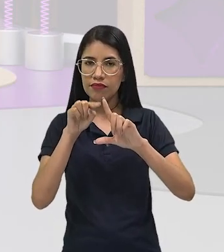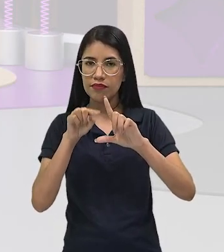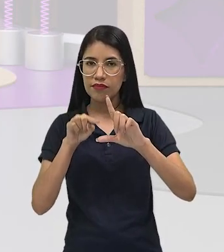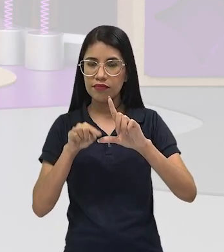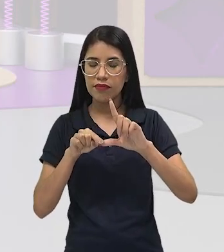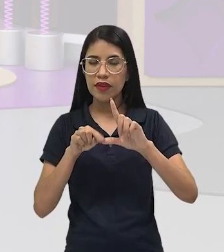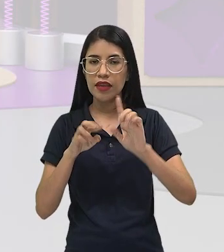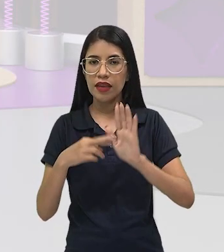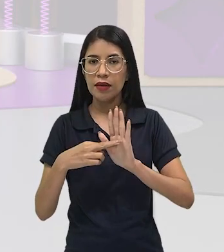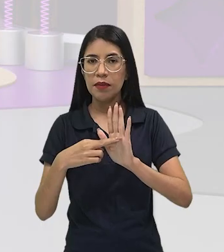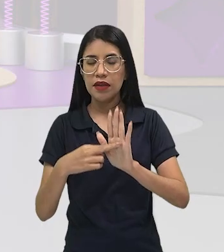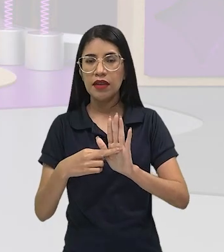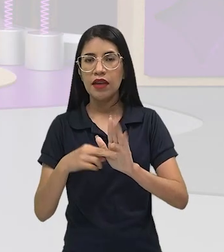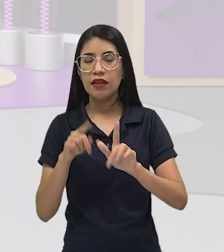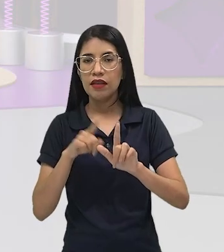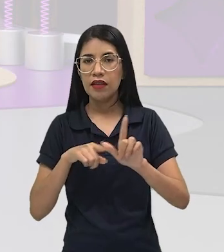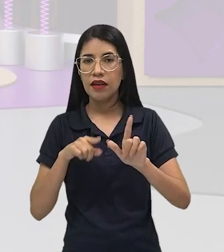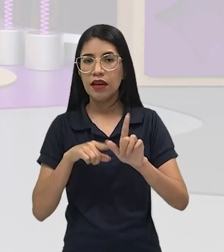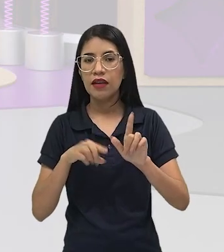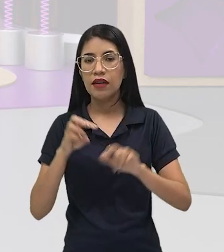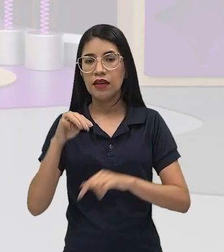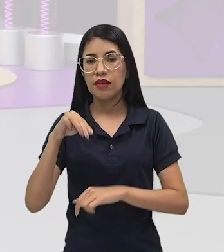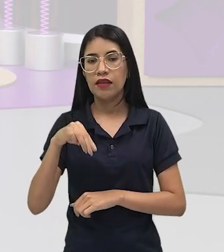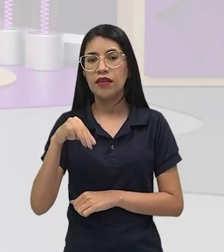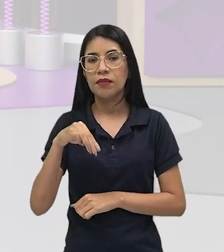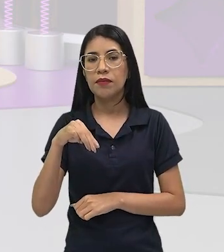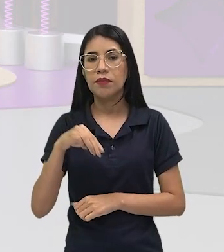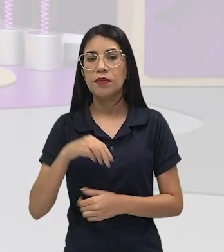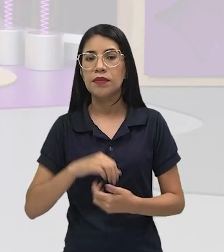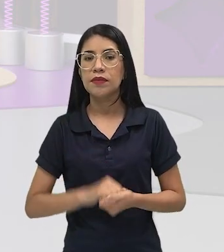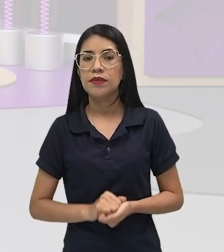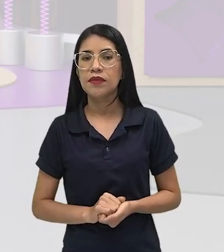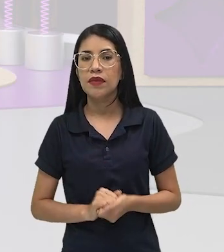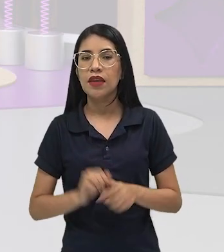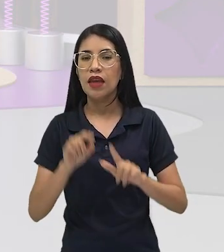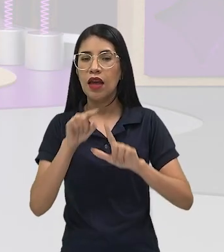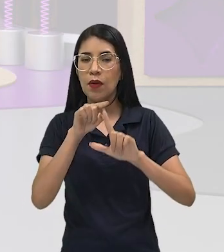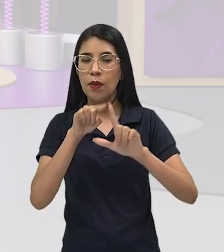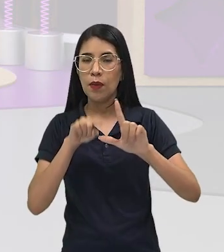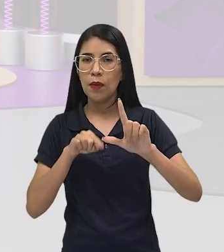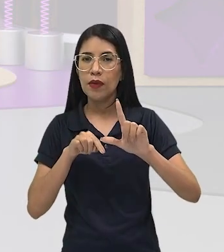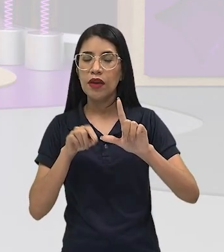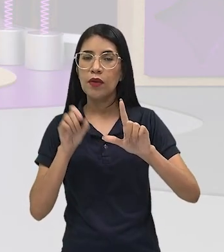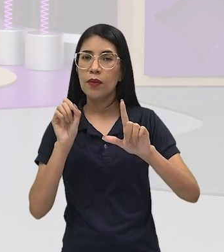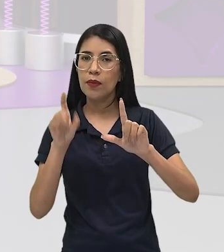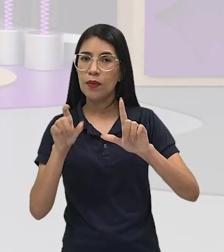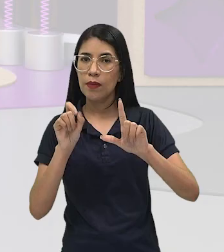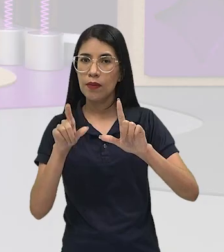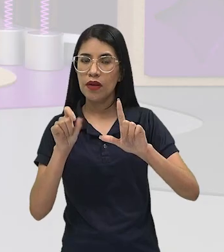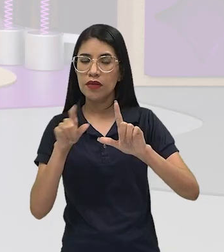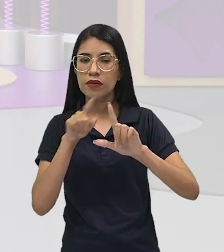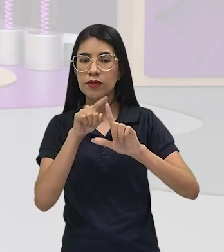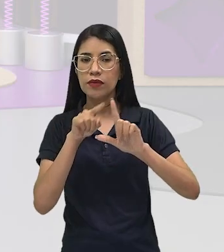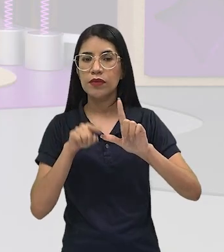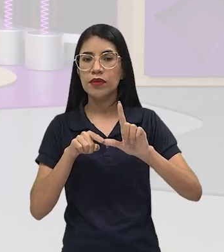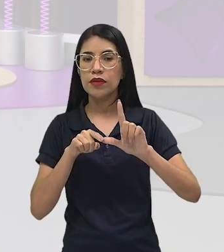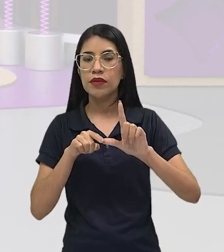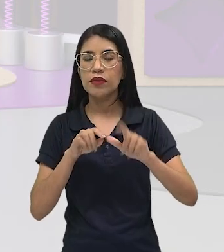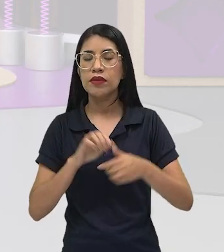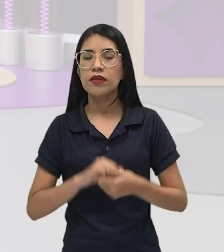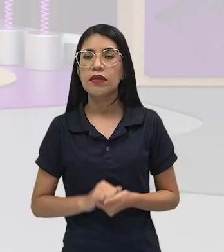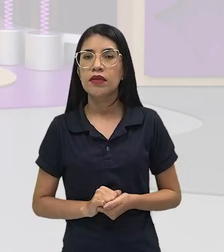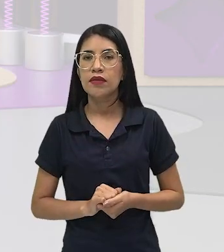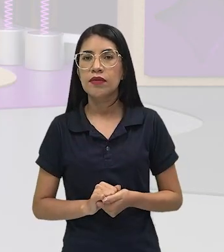aí pelo M, deste segmento que está embaixo, tá? Essa é a mediana. E aí a mediatriz, ela vai